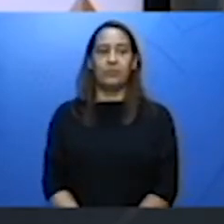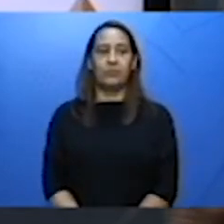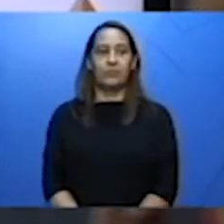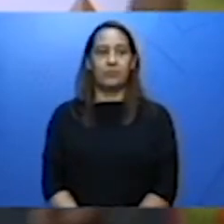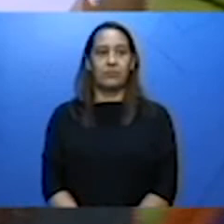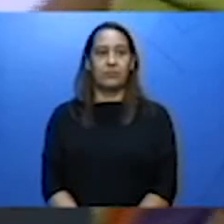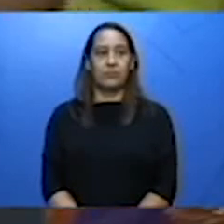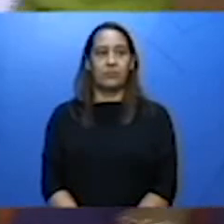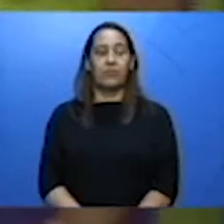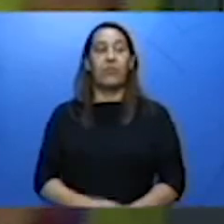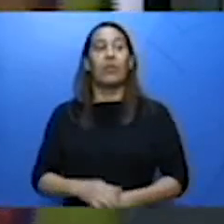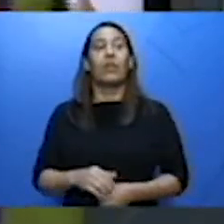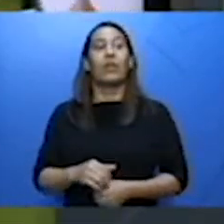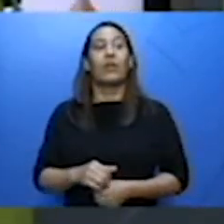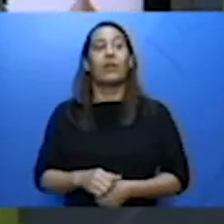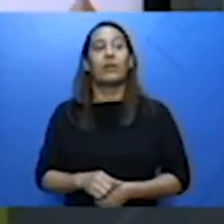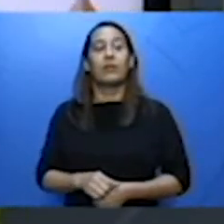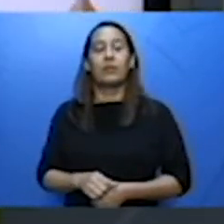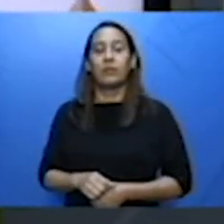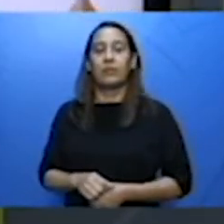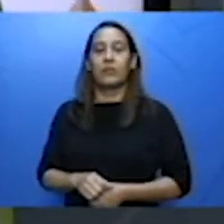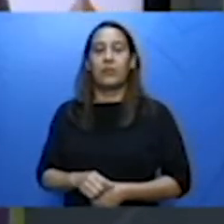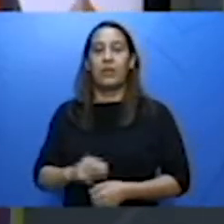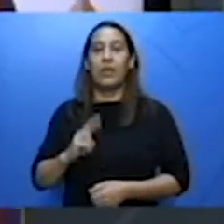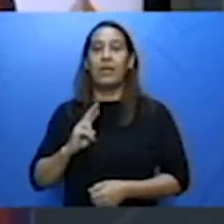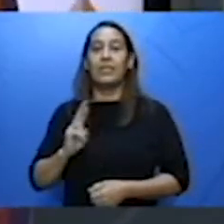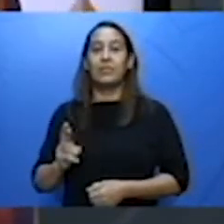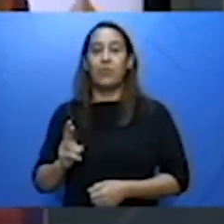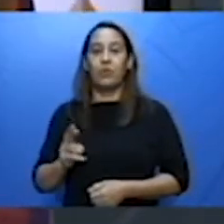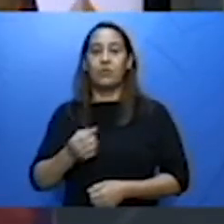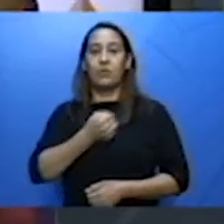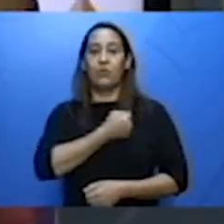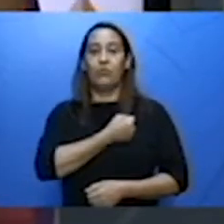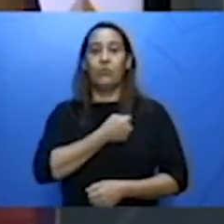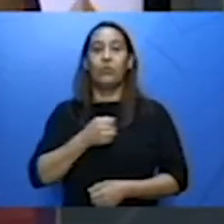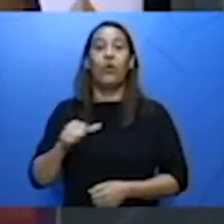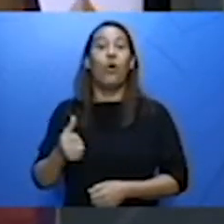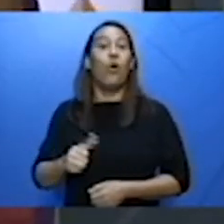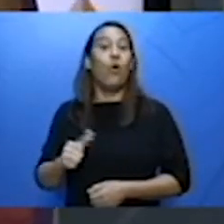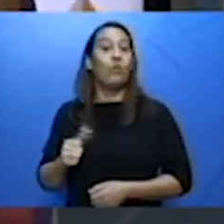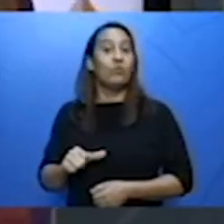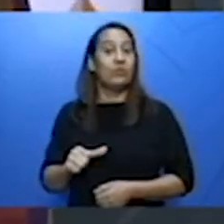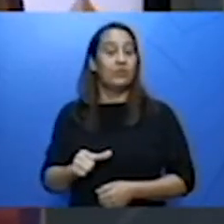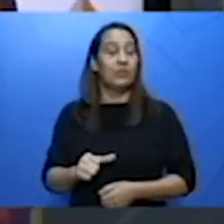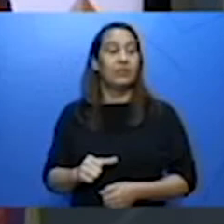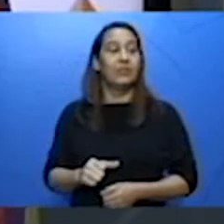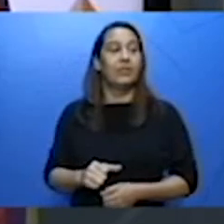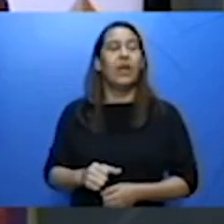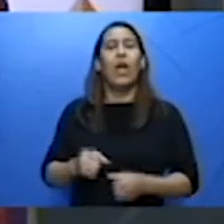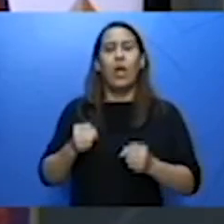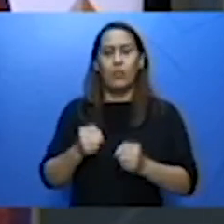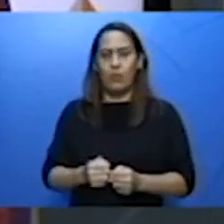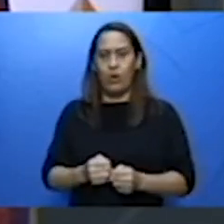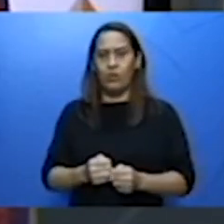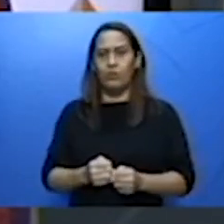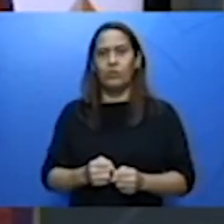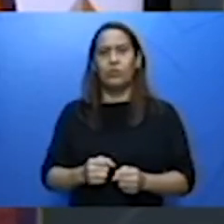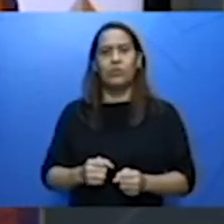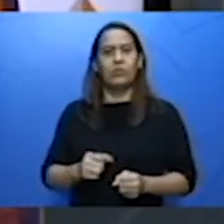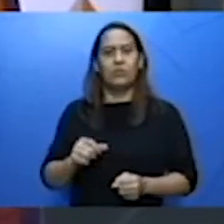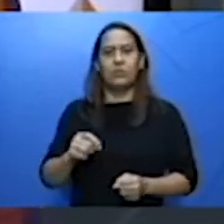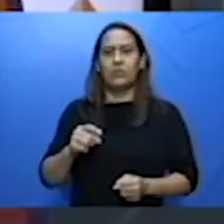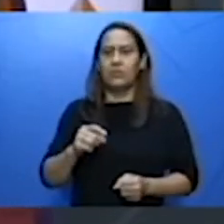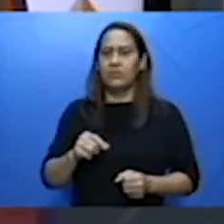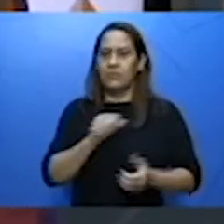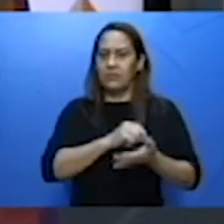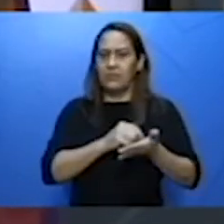Vamos lá, 7 mais 4, 7, 8, 9, 10, 11. Será que eu posso vir aqui numa boa